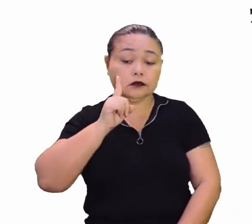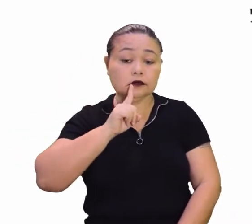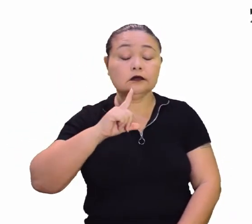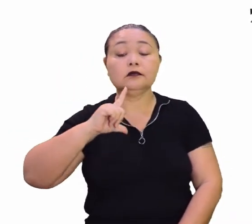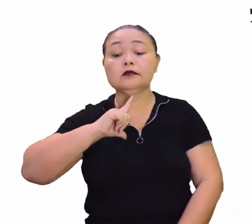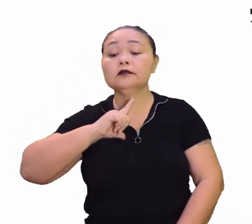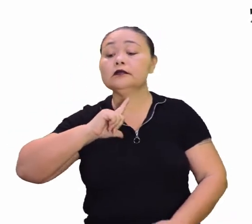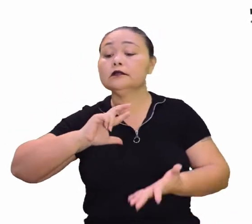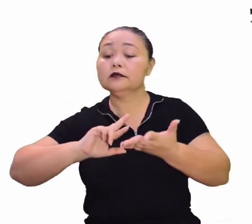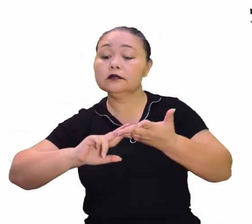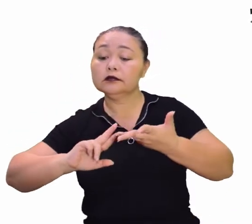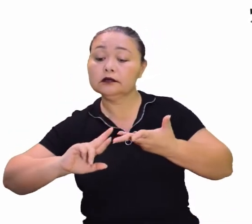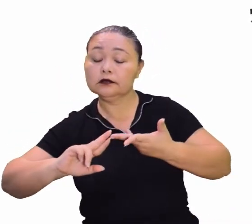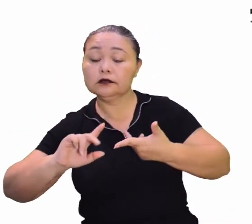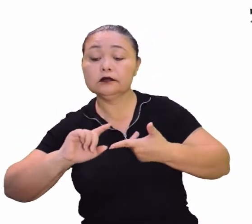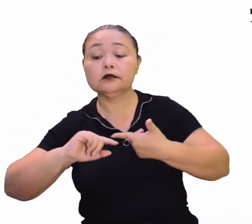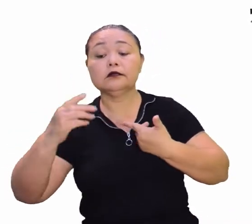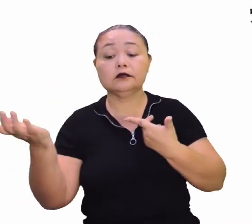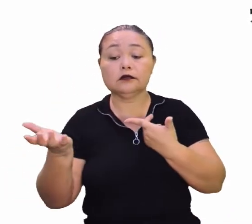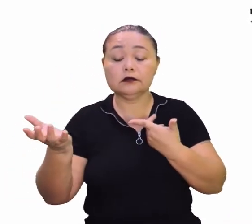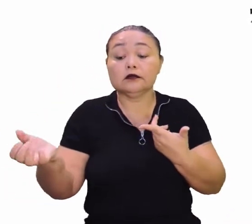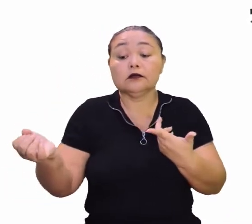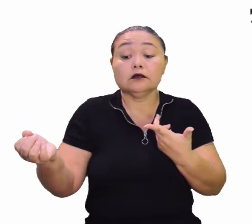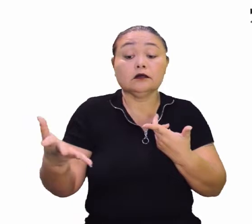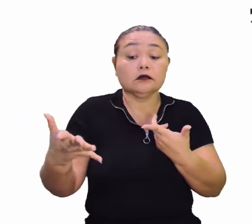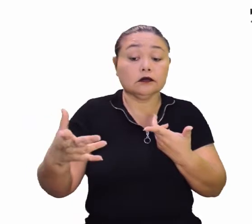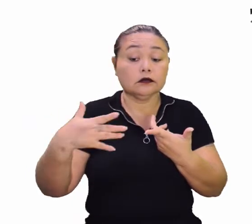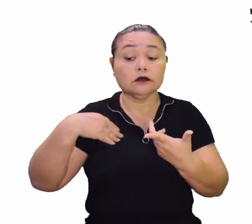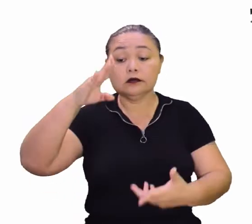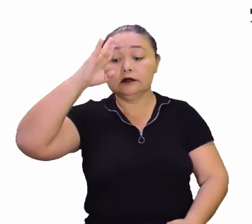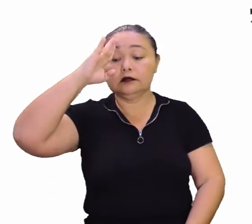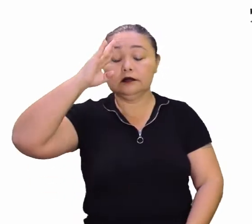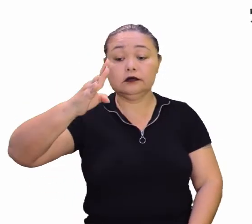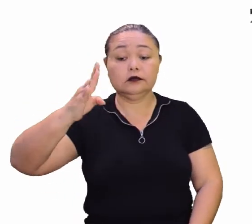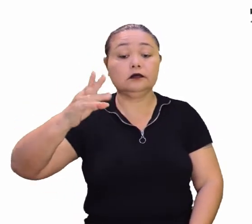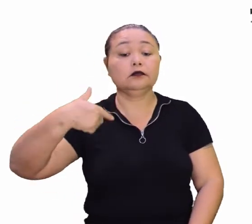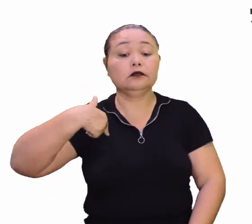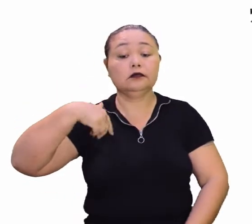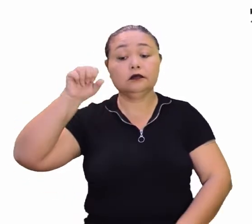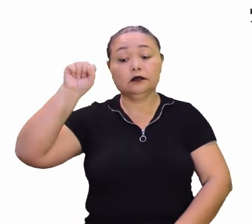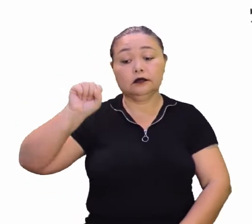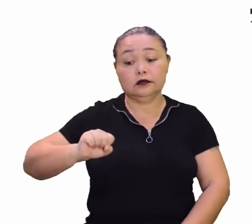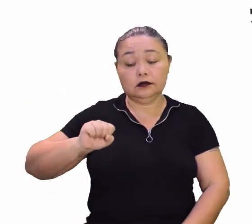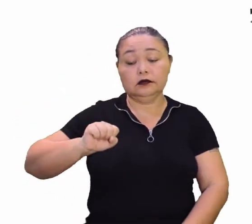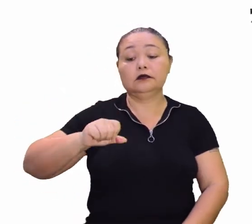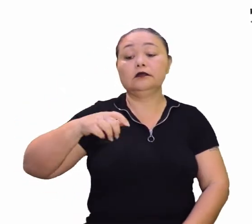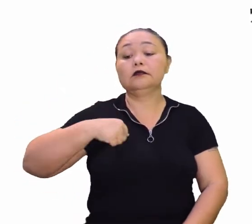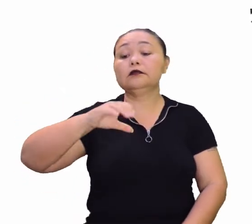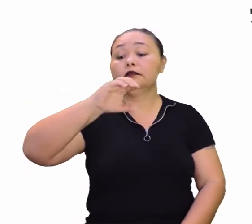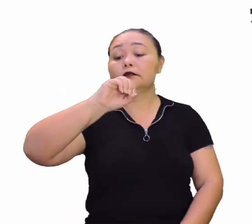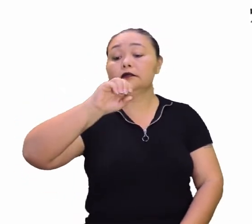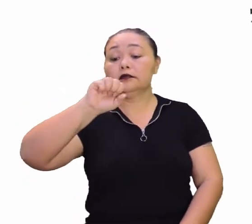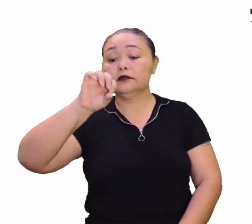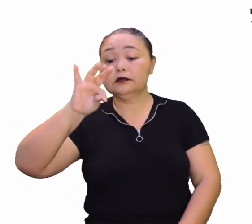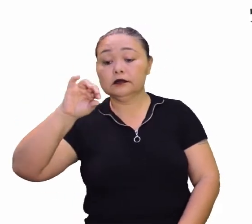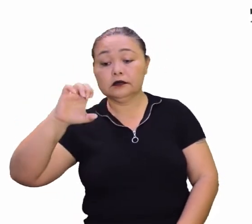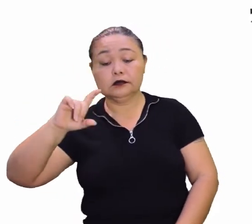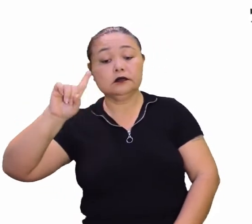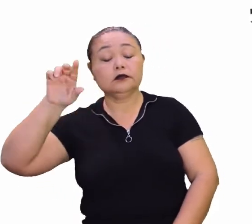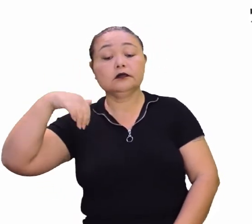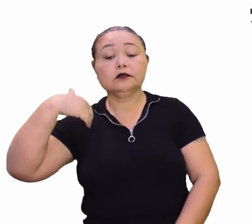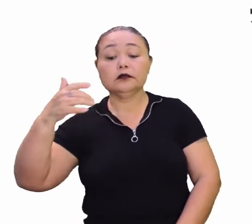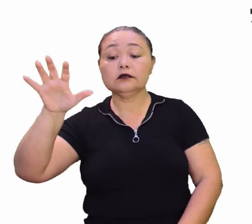temos várias áreas hoje novas, principalmente aqui no sul e no oeste dos Estados Unidos, que são